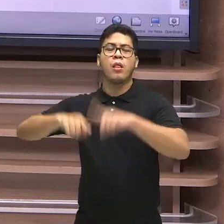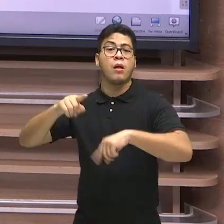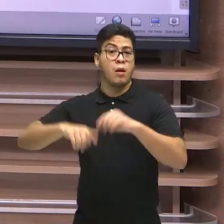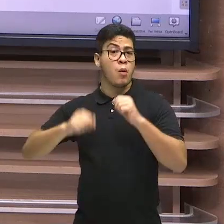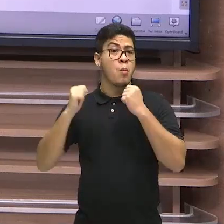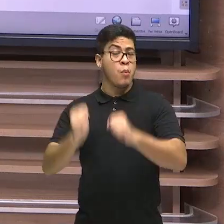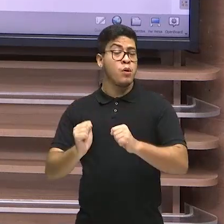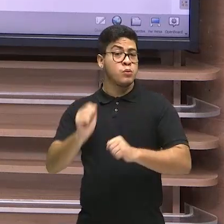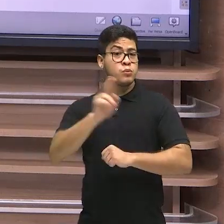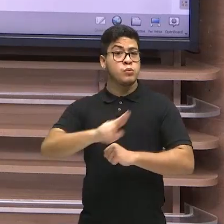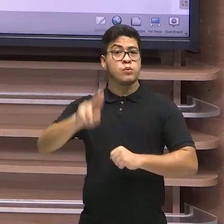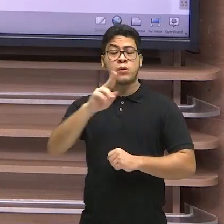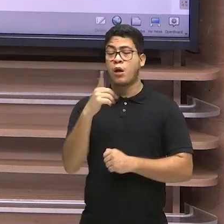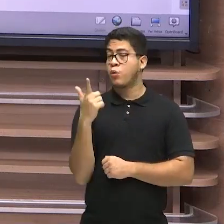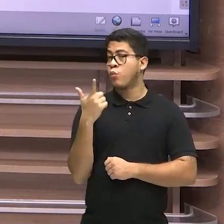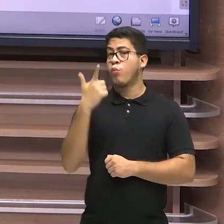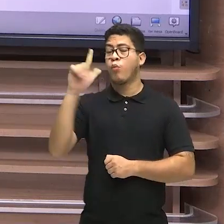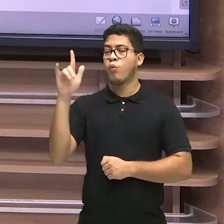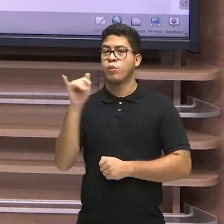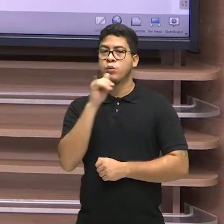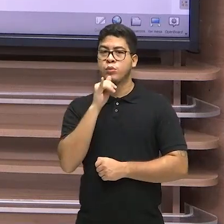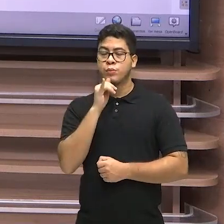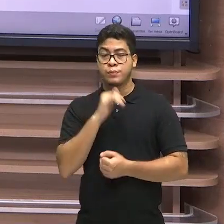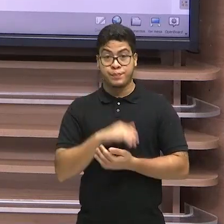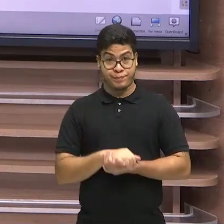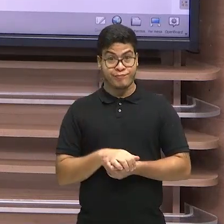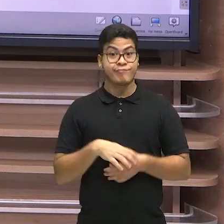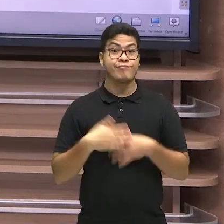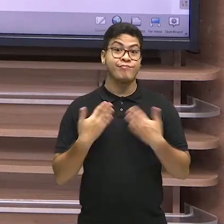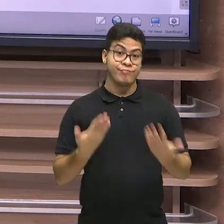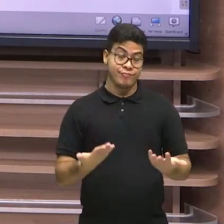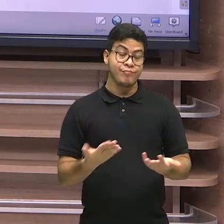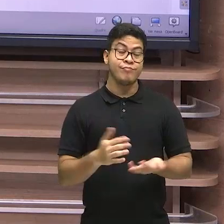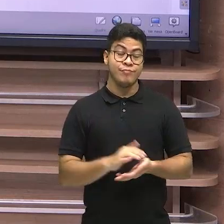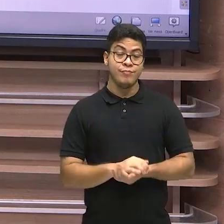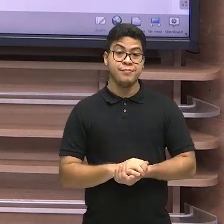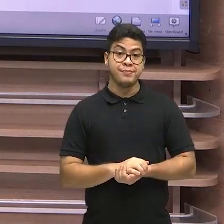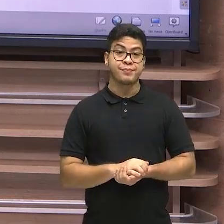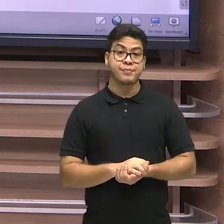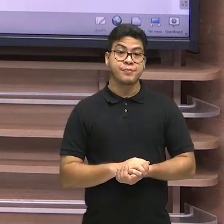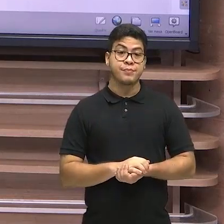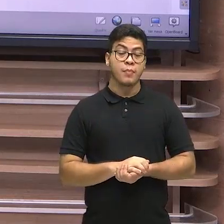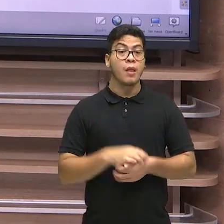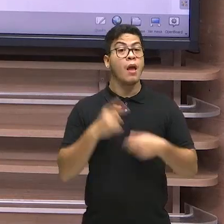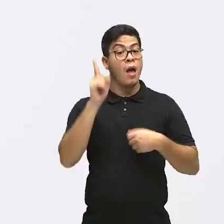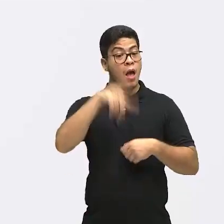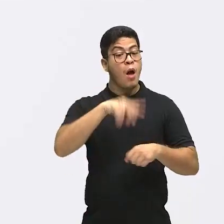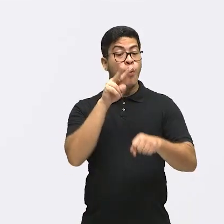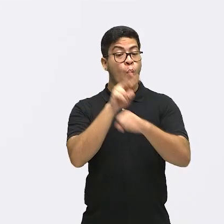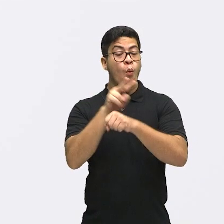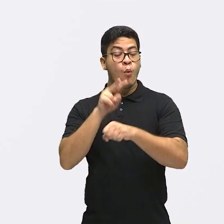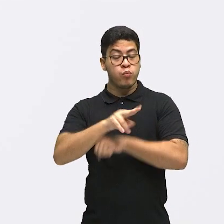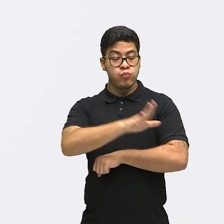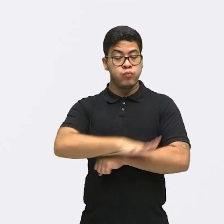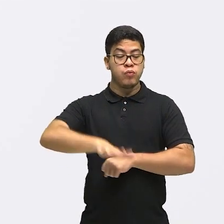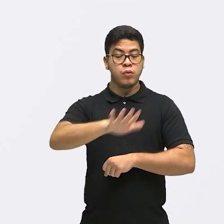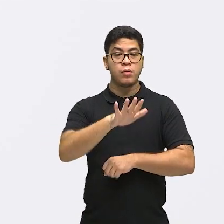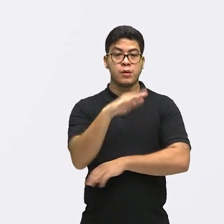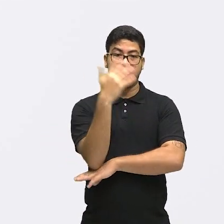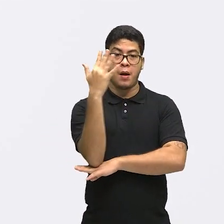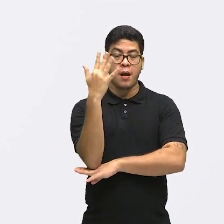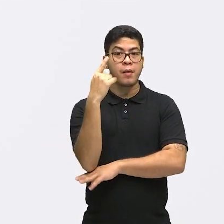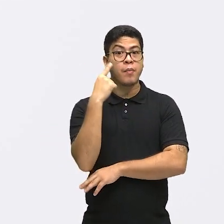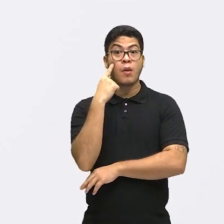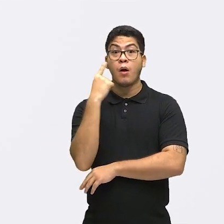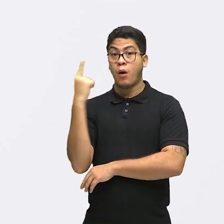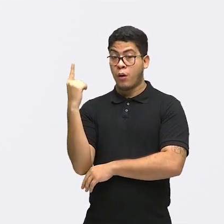de outra forma. Então, reutilizar também é um ato de proteção do meio ambiente. E o que a gente conhece, o nosso terceiro